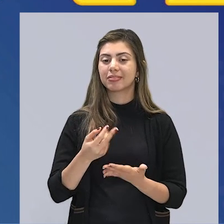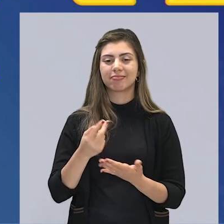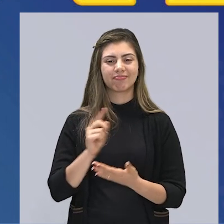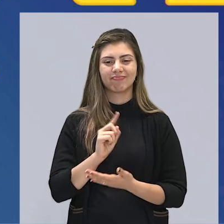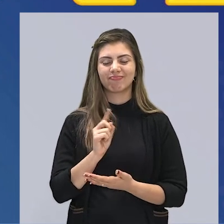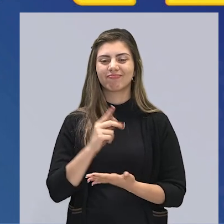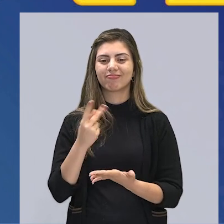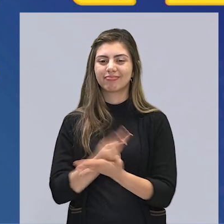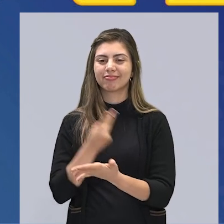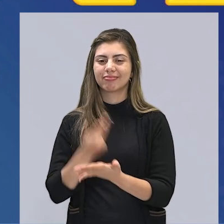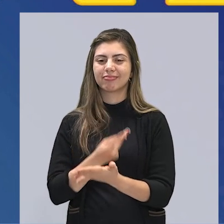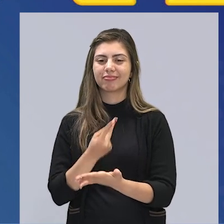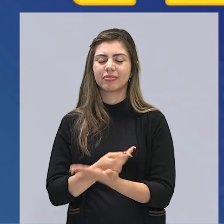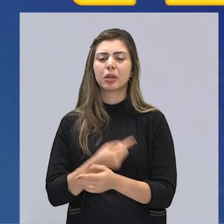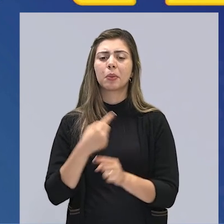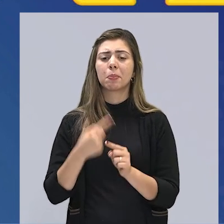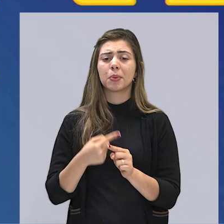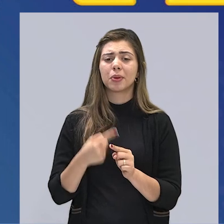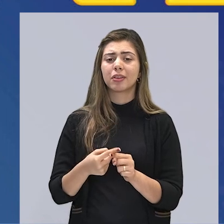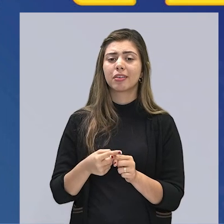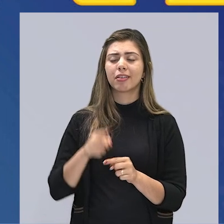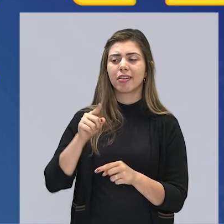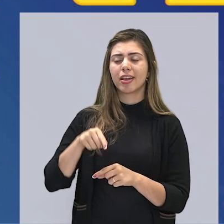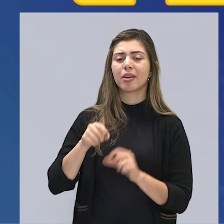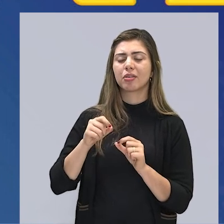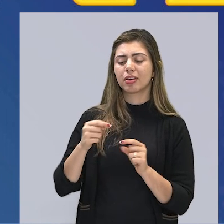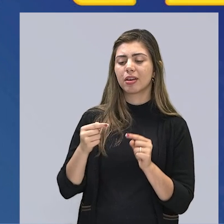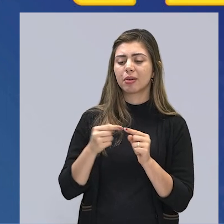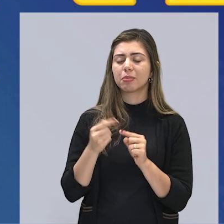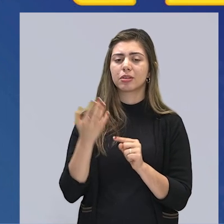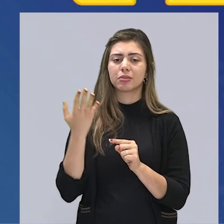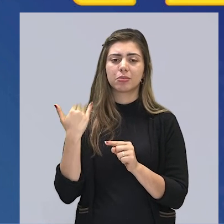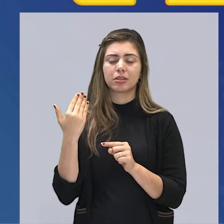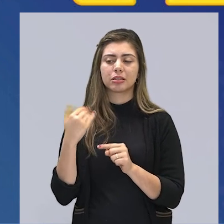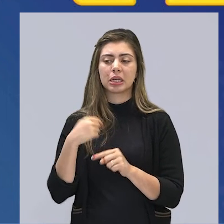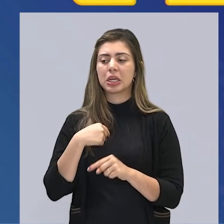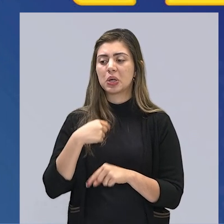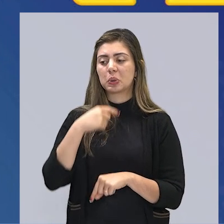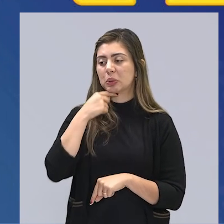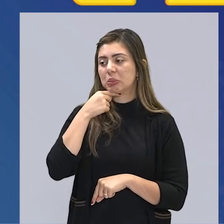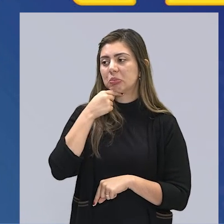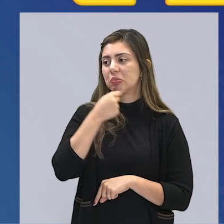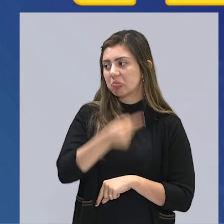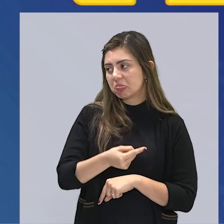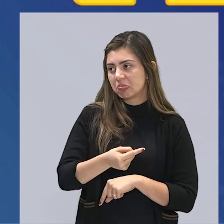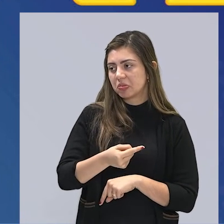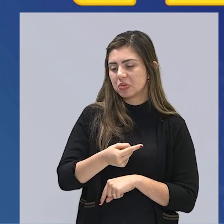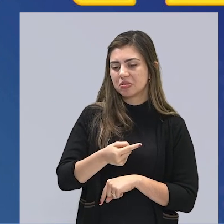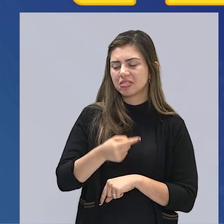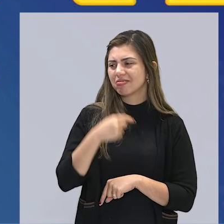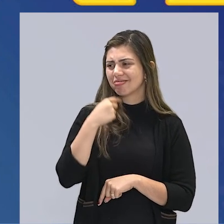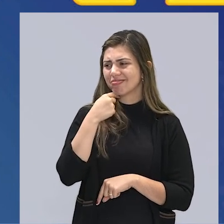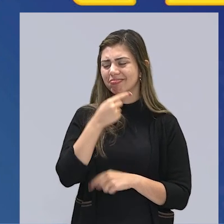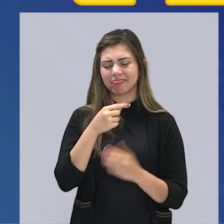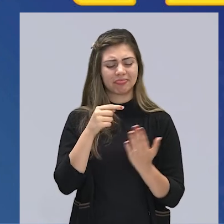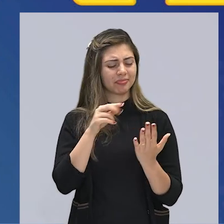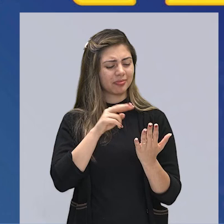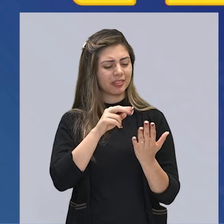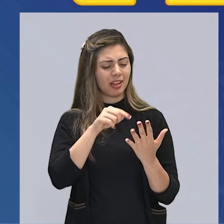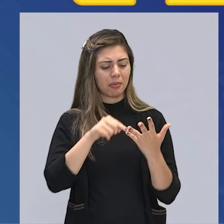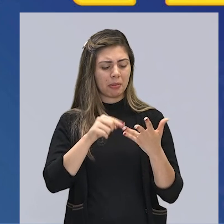Essa frase expressa uma incapacidade no passado, tá? Eu não pude, eu não pude entender, não poderia entender